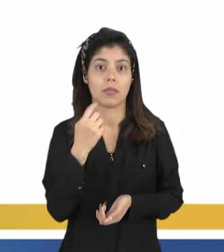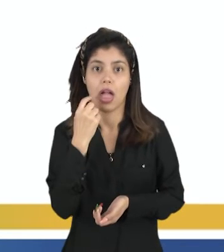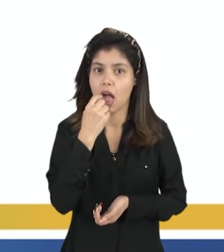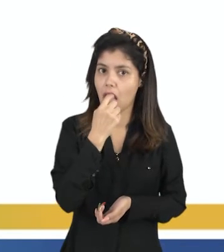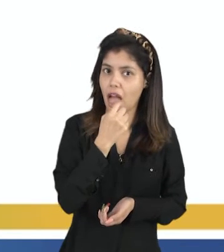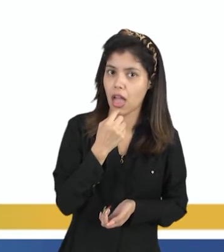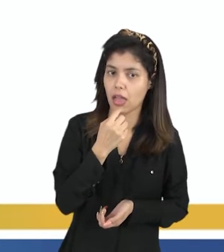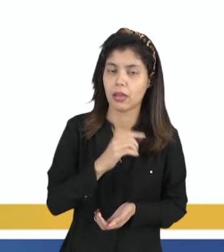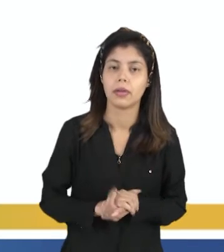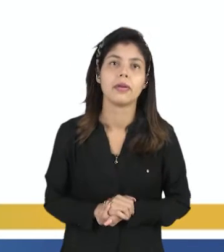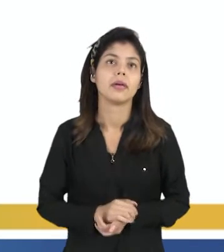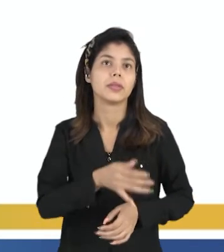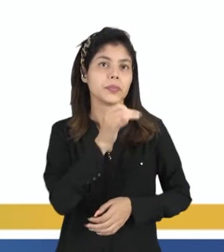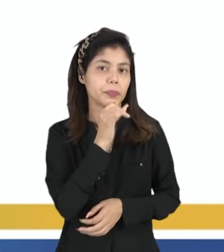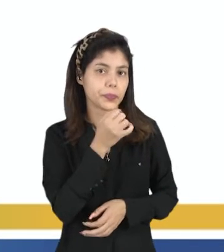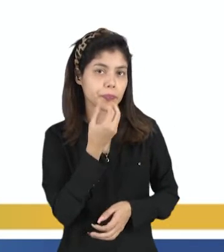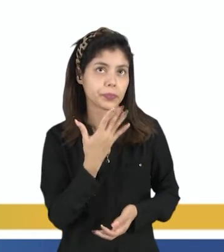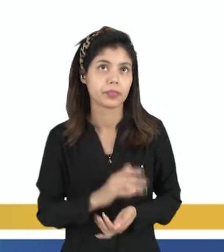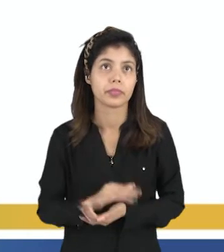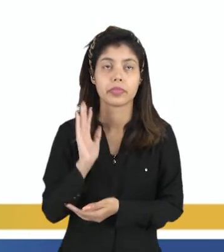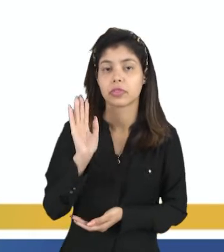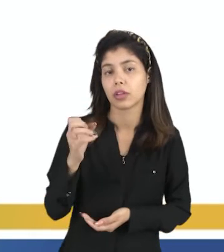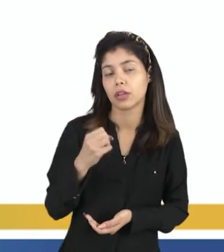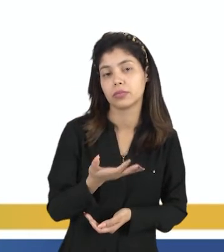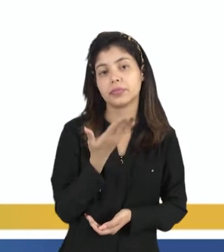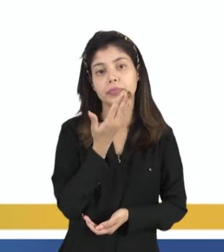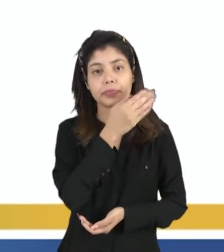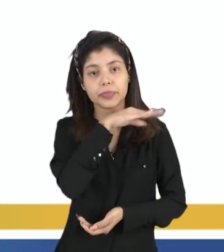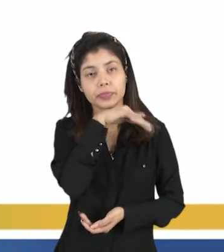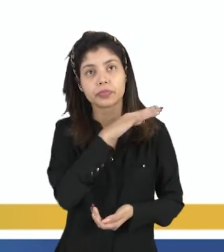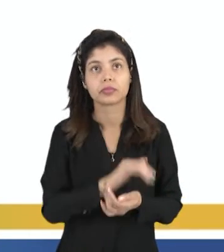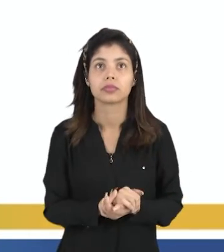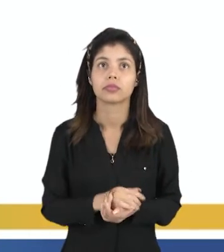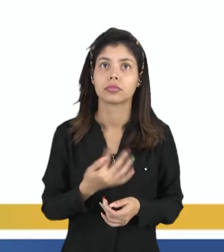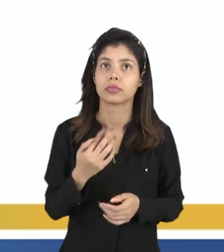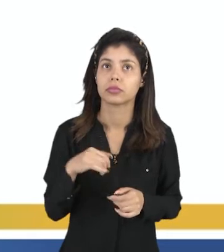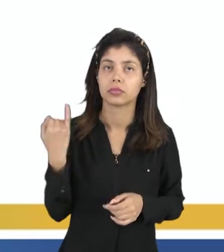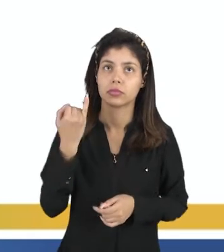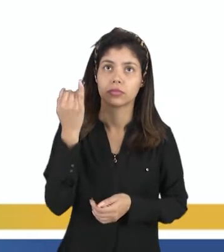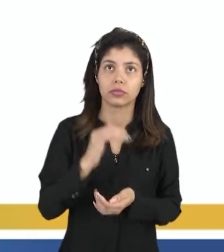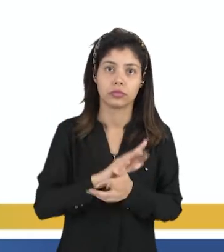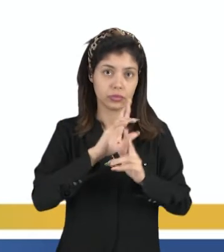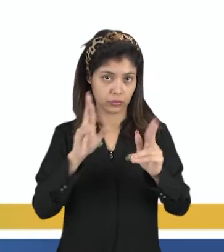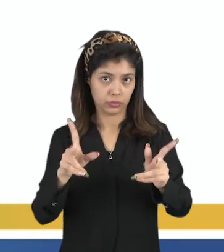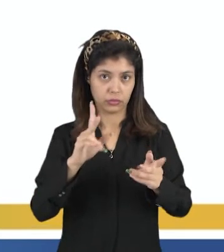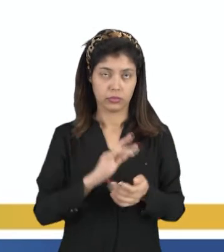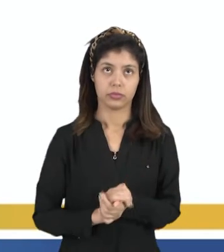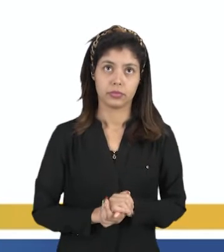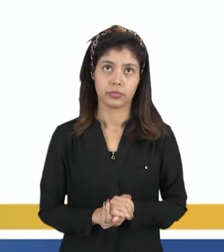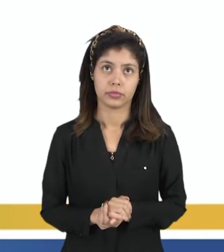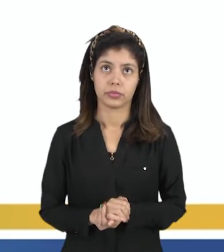doce. Bom, nos animais, o olfato, por exemplo, ele funciona de forma muito diferente.